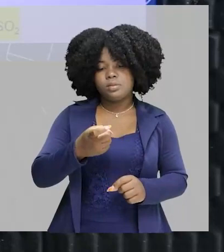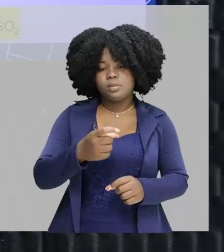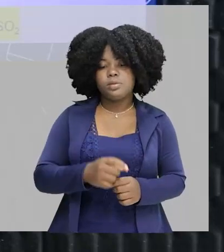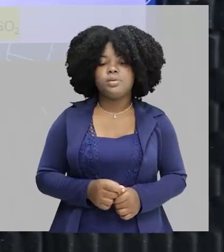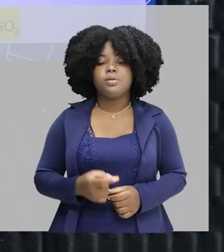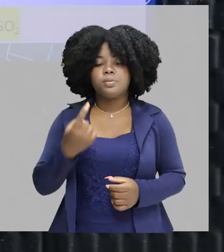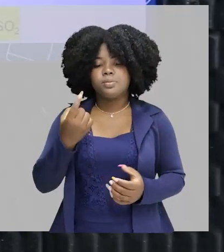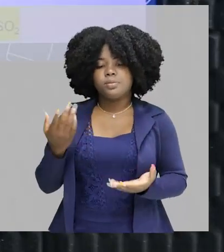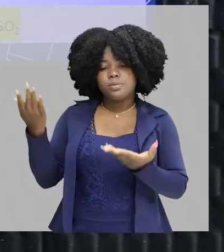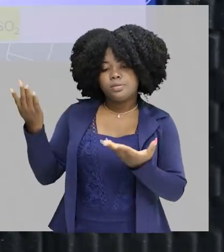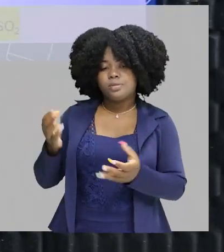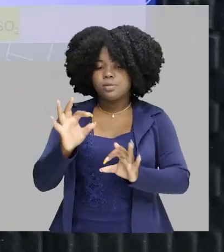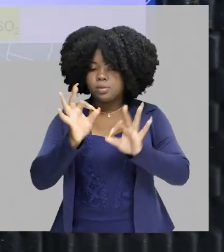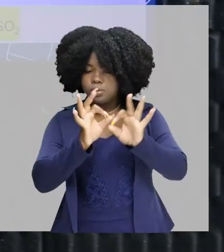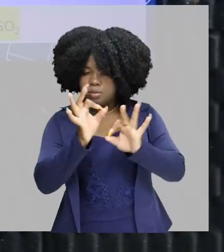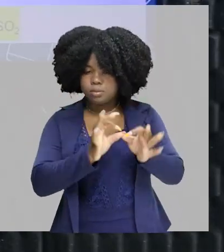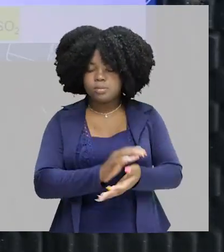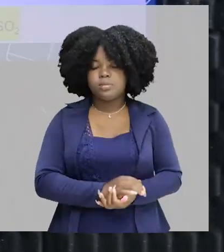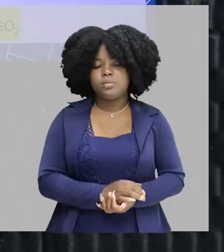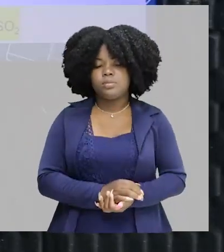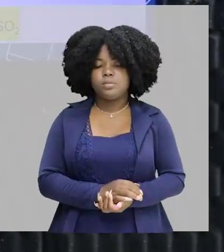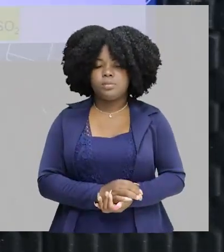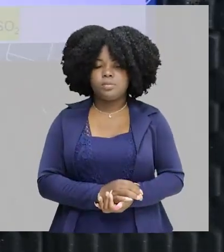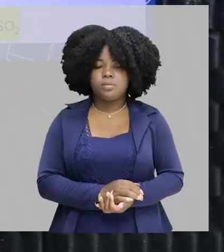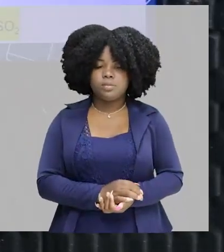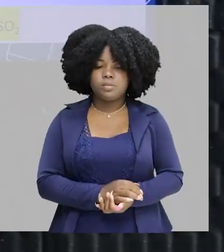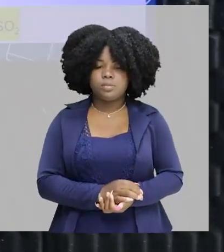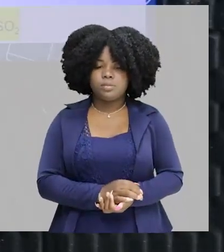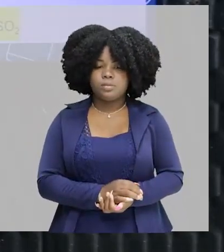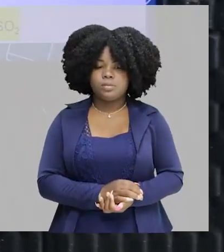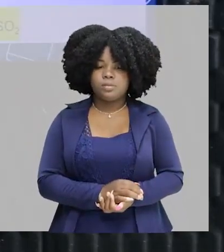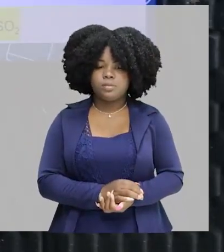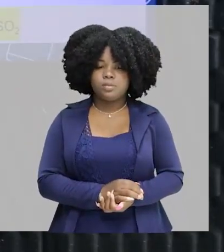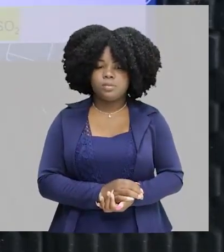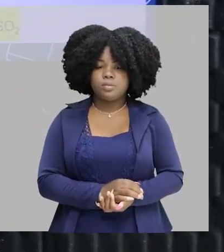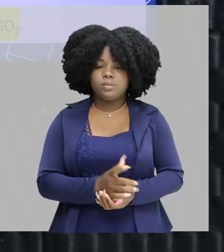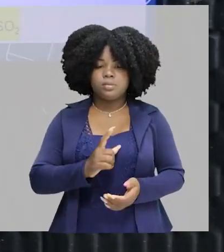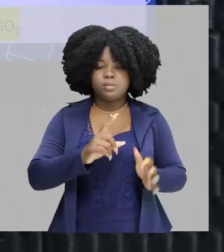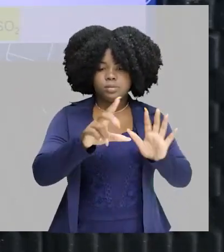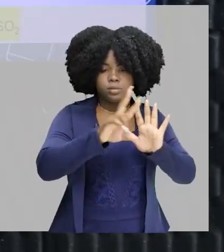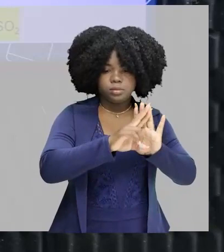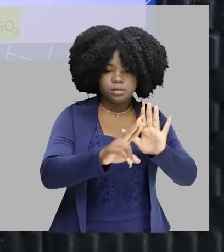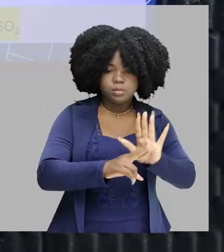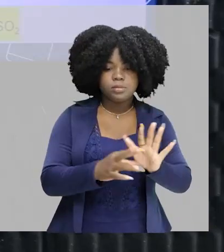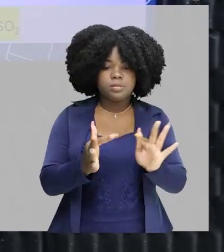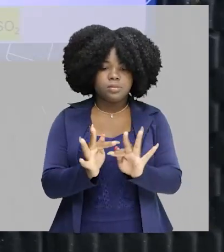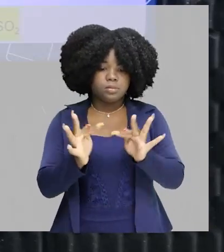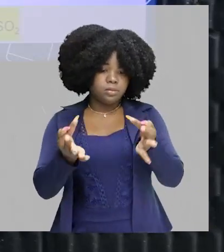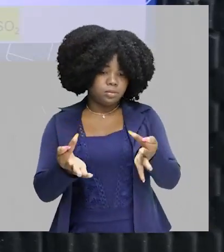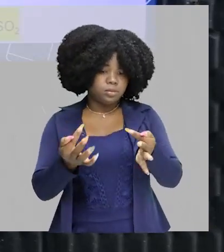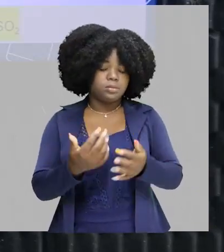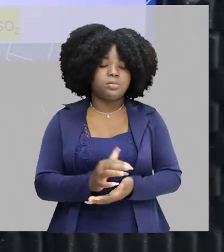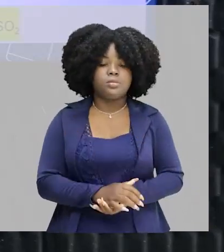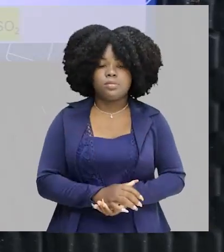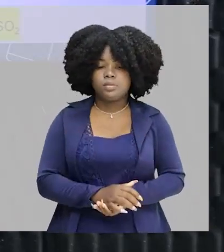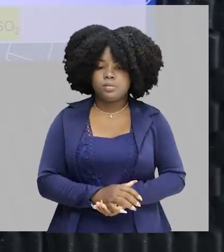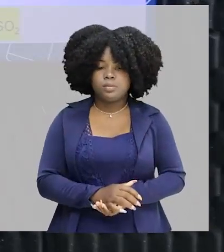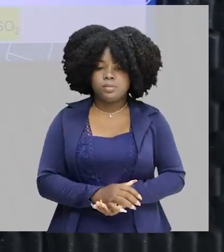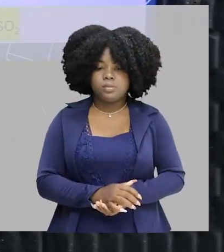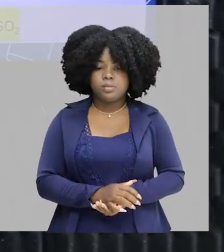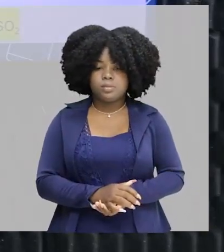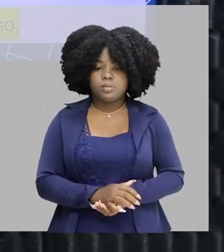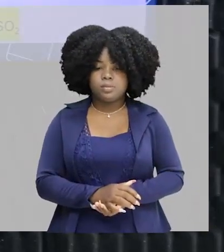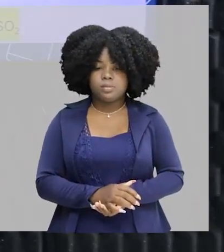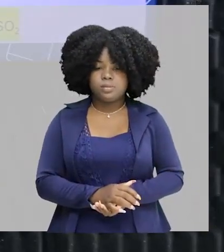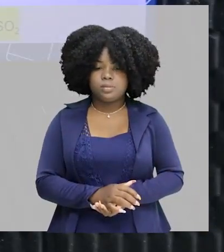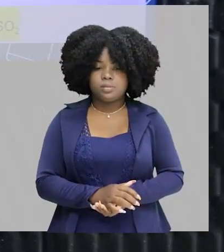X gramas do SO2. Turminha, a gente monta uma regra de 3 simples, certo? Então, vai ficar,